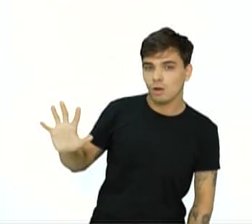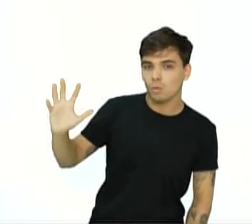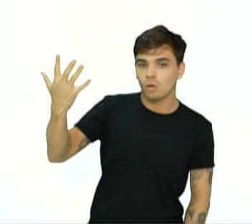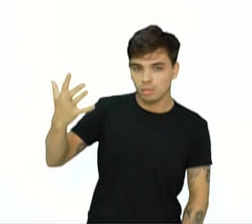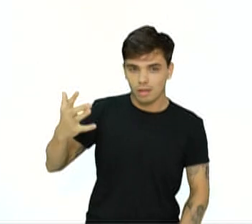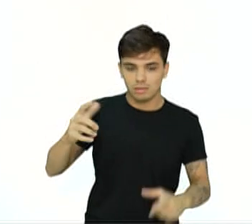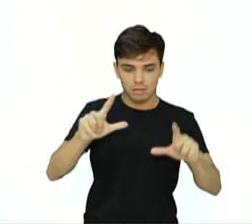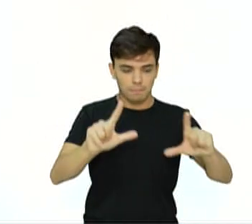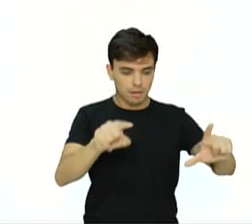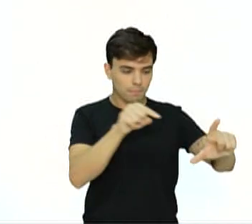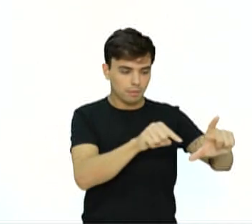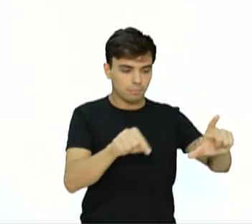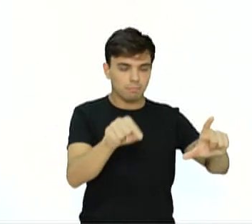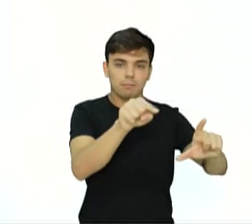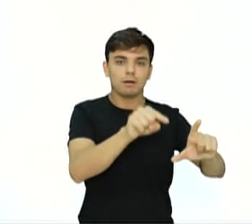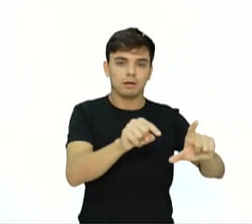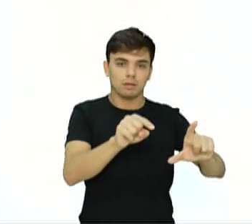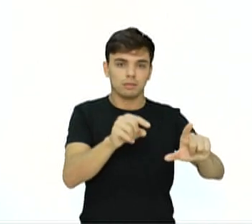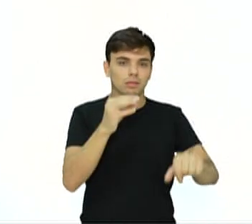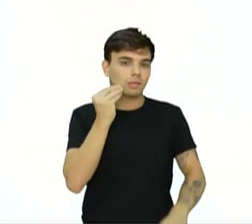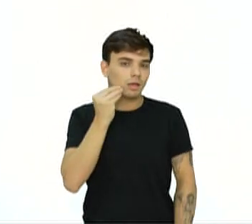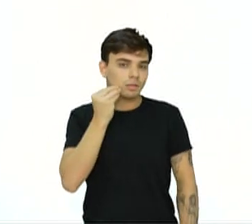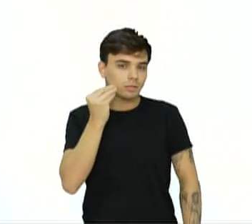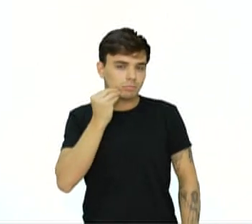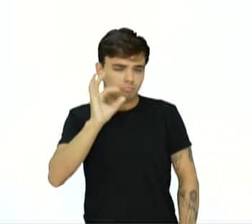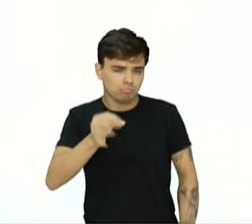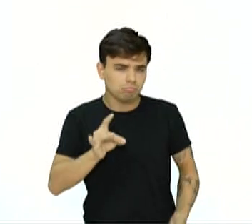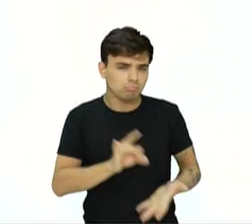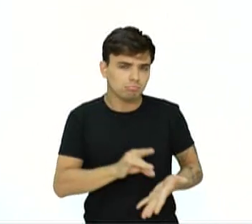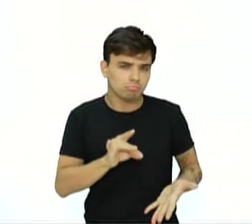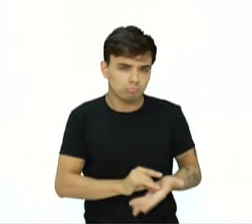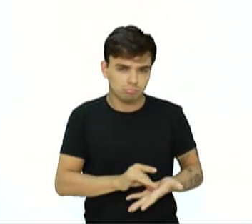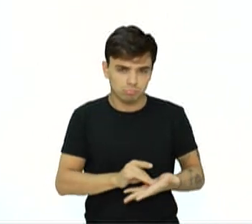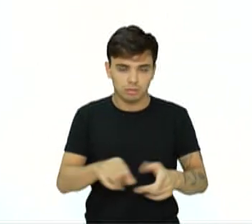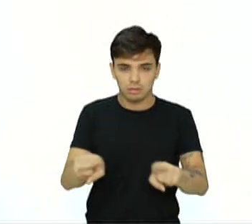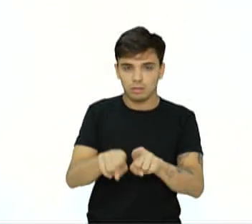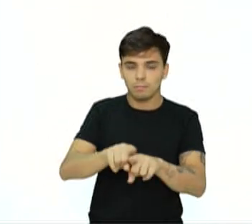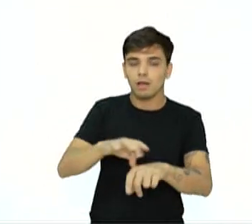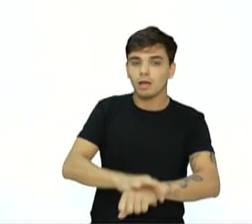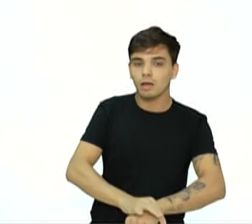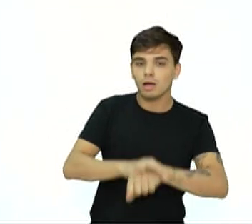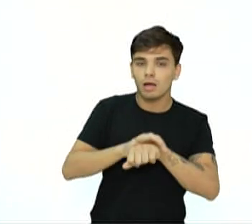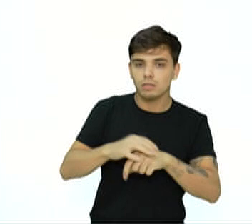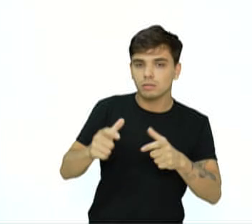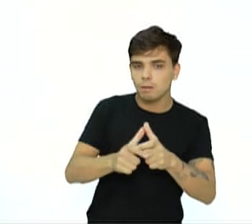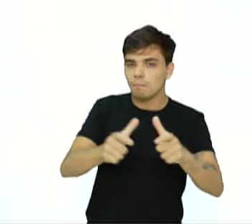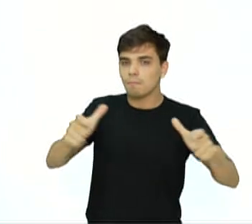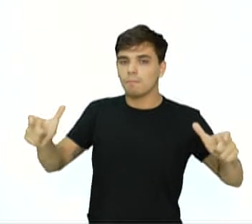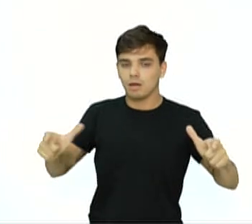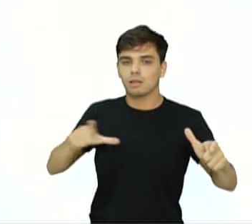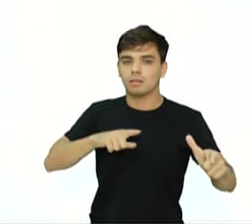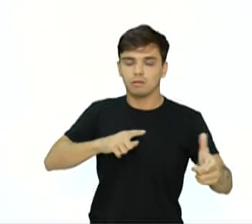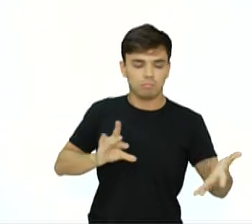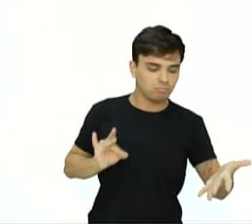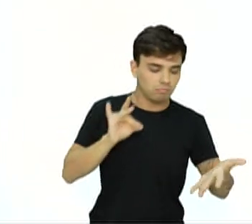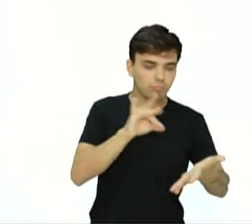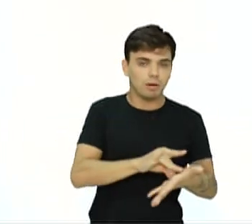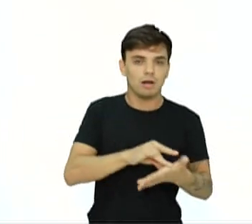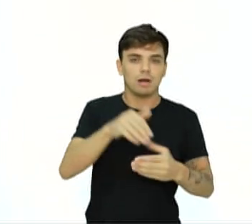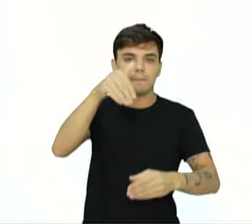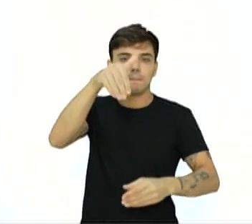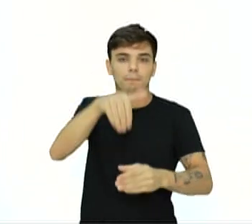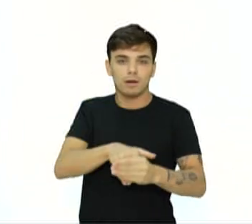são exaustivamente testadas, né, garantindo maior legitimidade